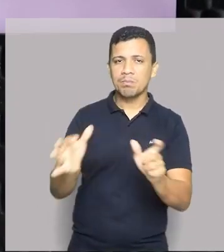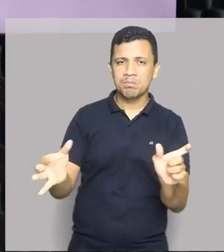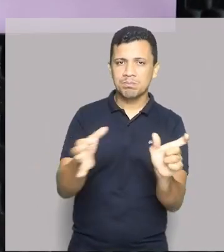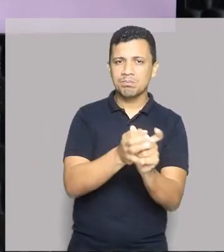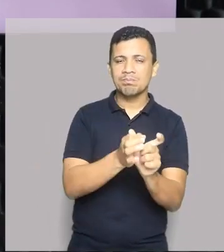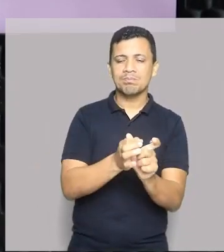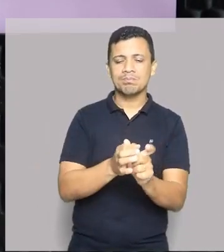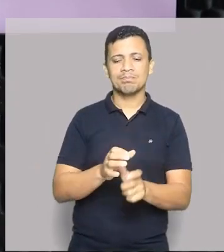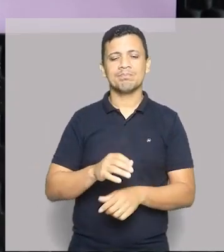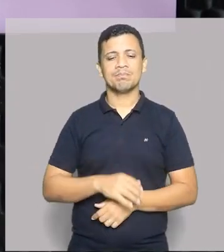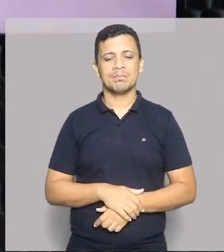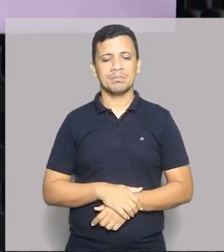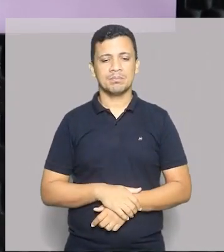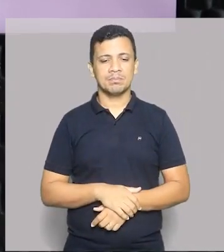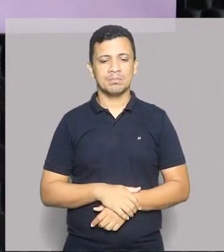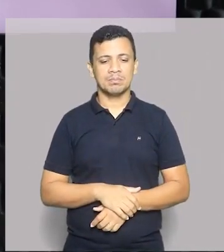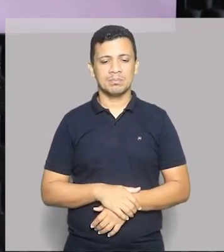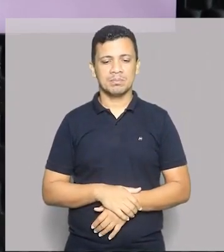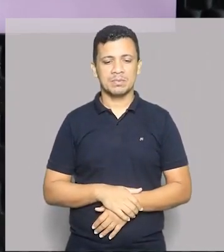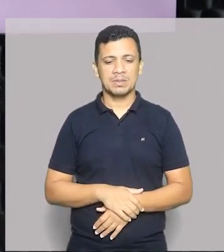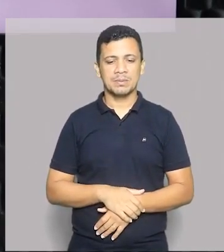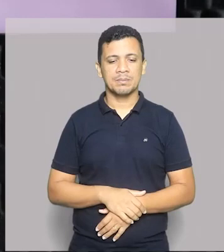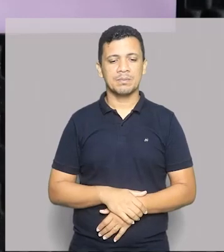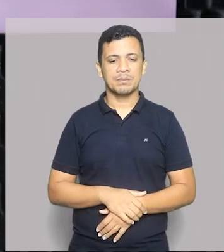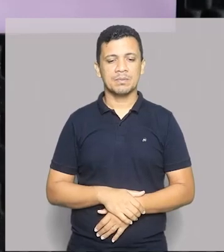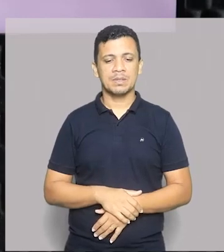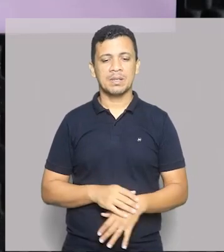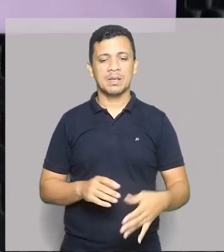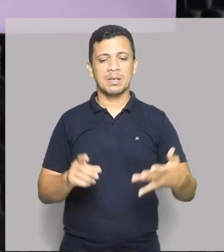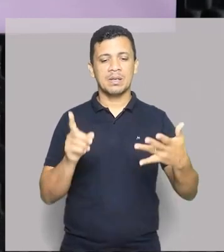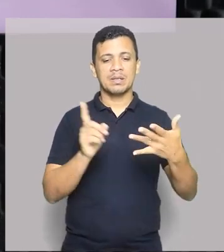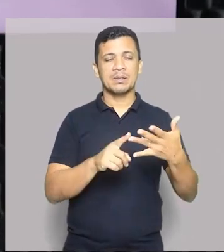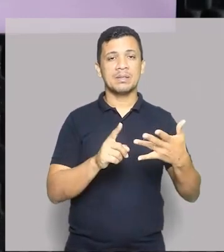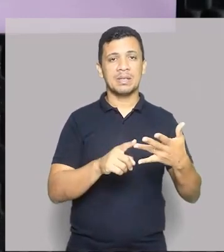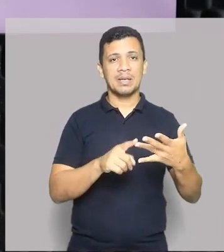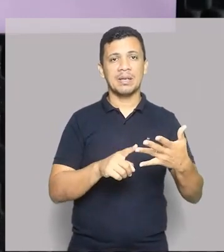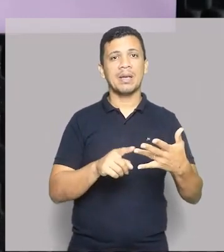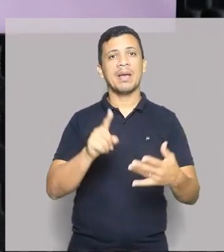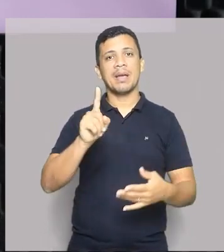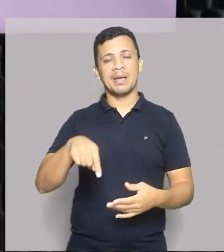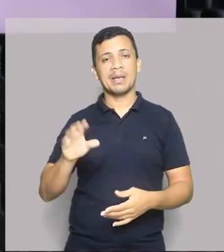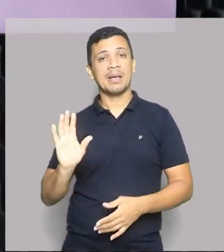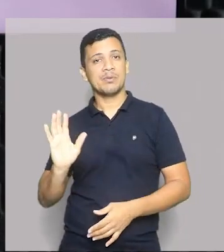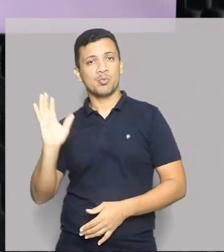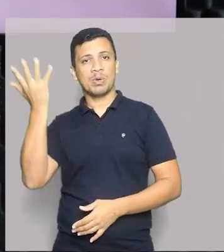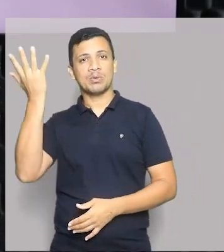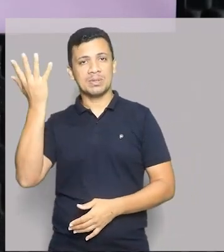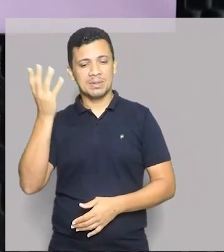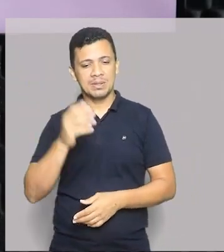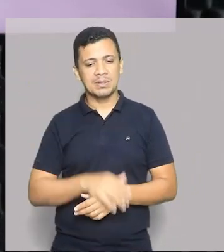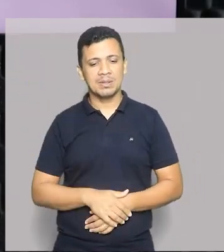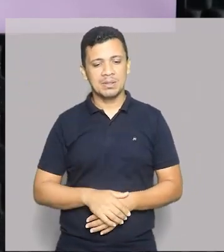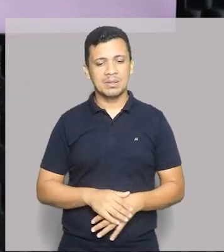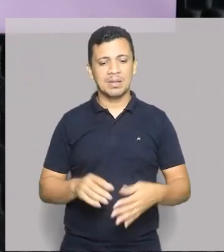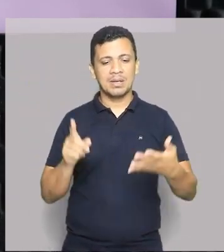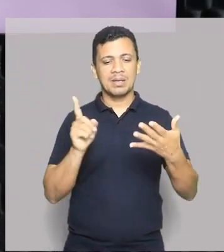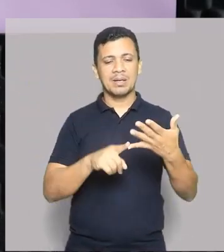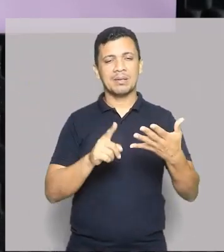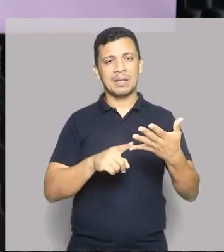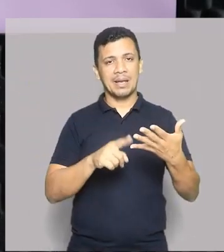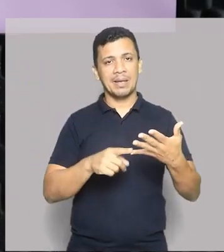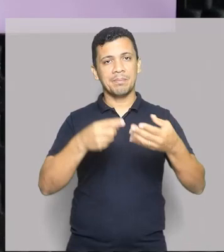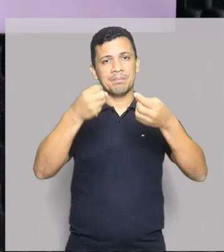letra B, na letra D, tá? Você tem ideia de consequência. E na letra E, você tem ideia de